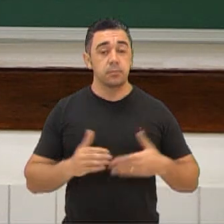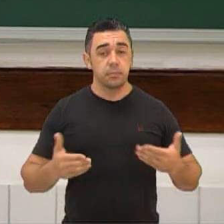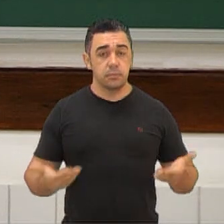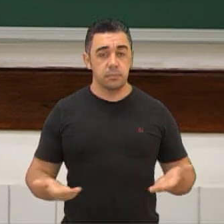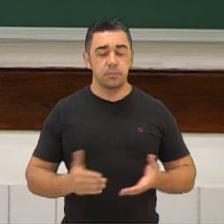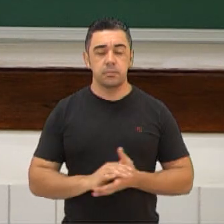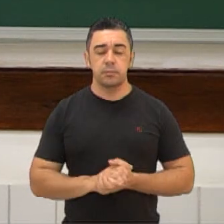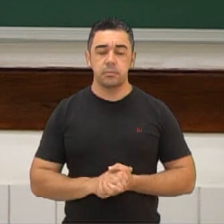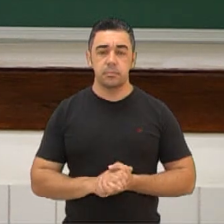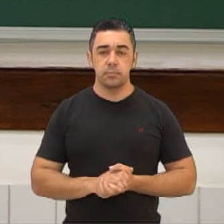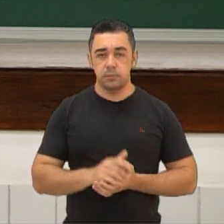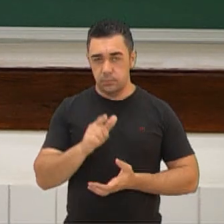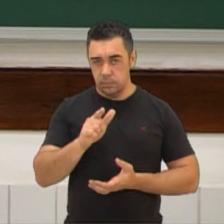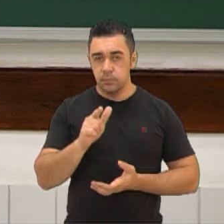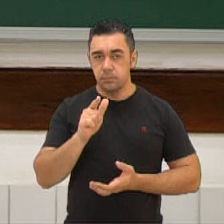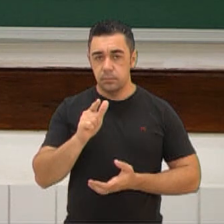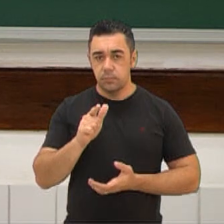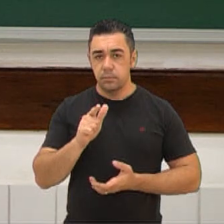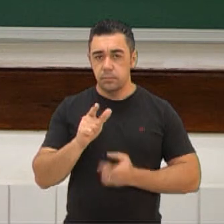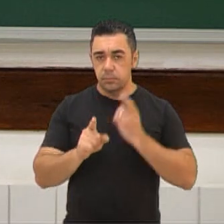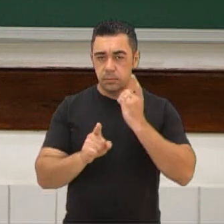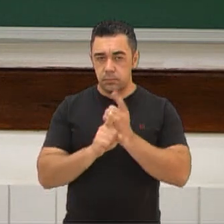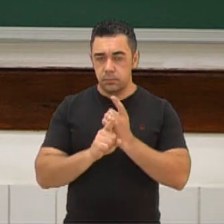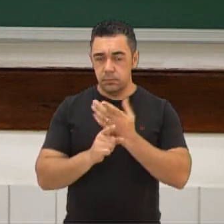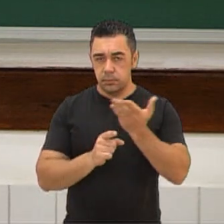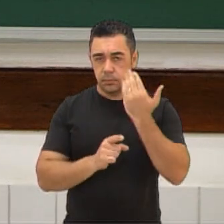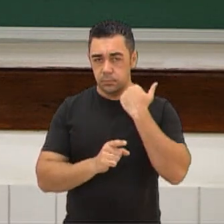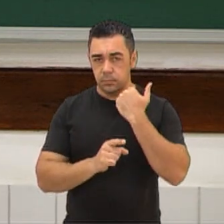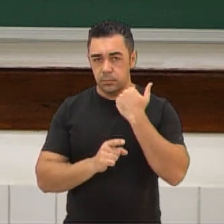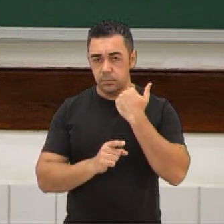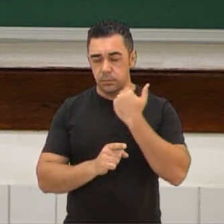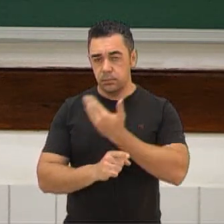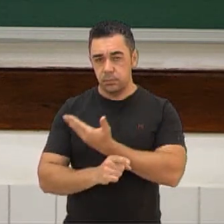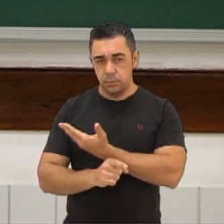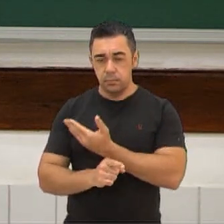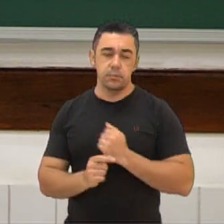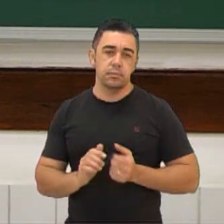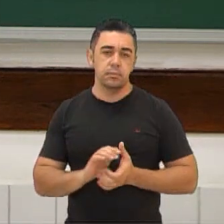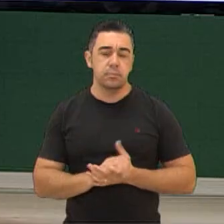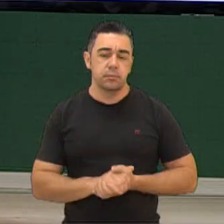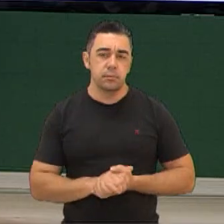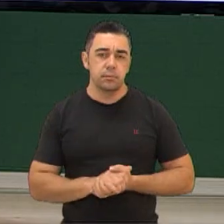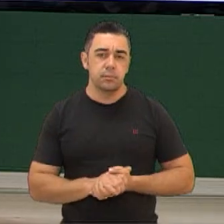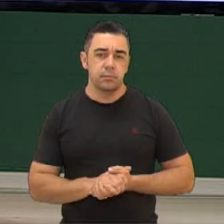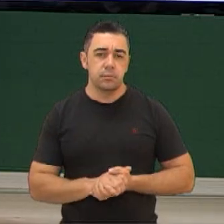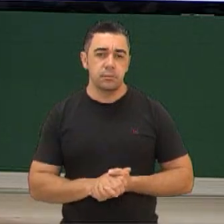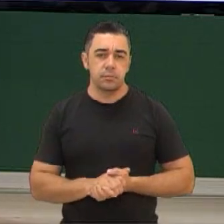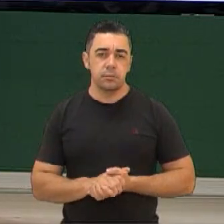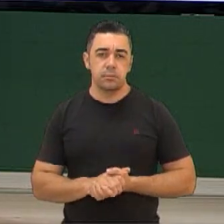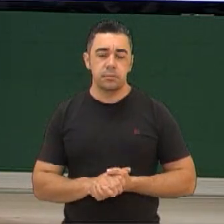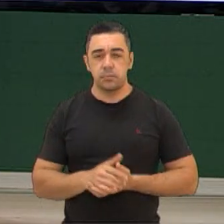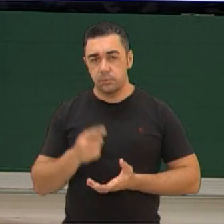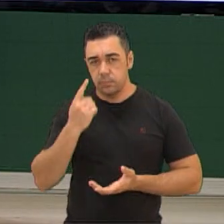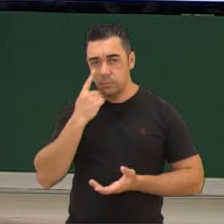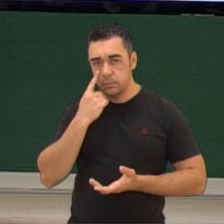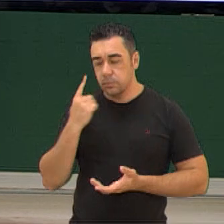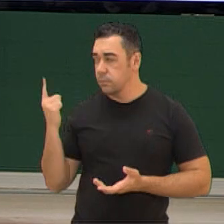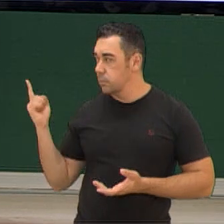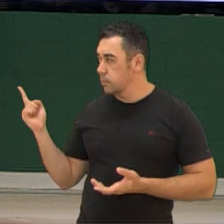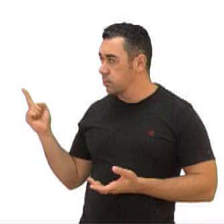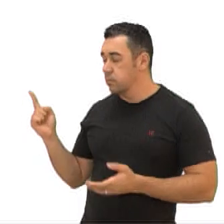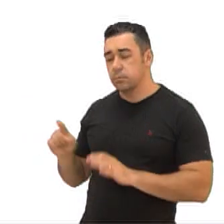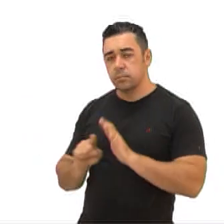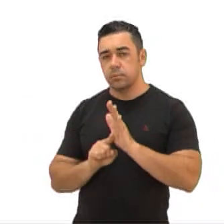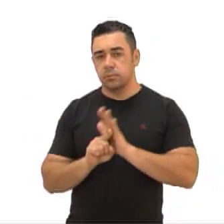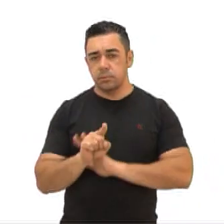Então, alunos, conseguiram identificar? Vem com o professor, vamos conferir aqui na tela. Veja só, a pergunta é,